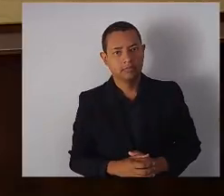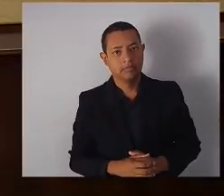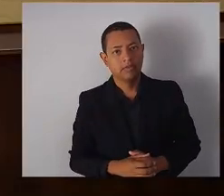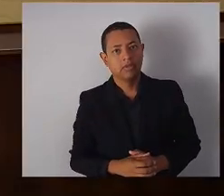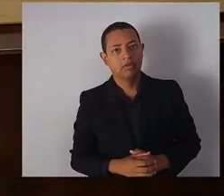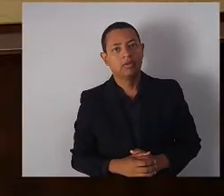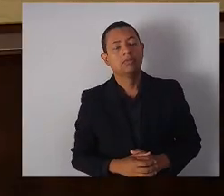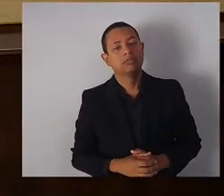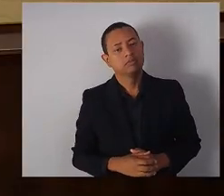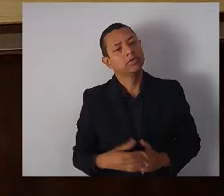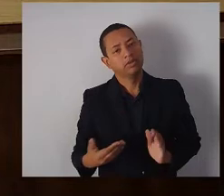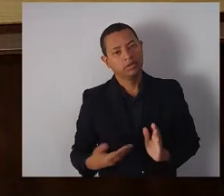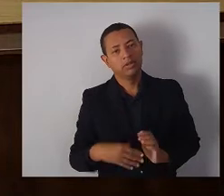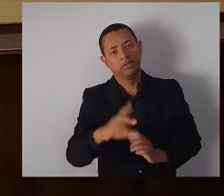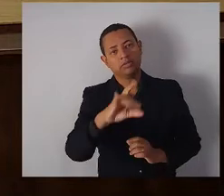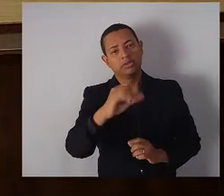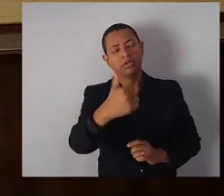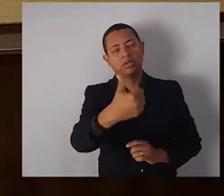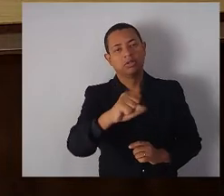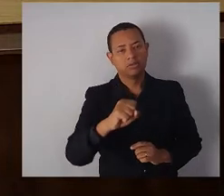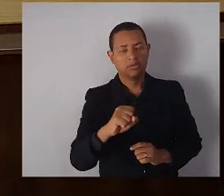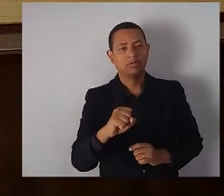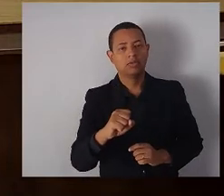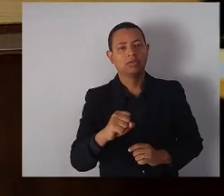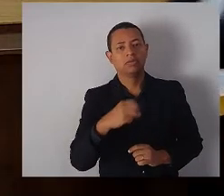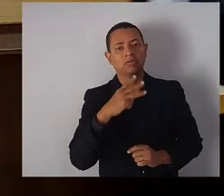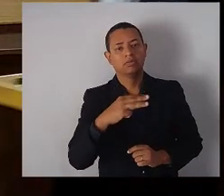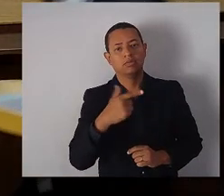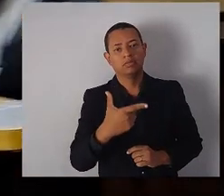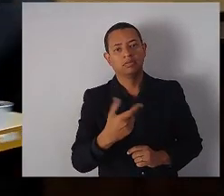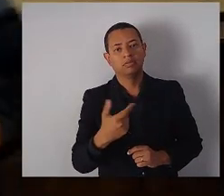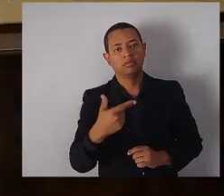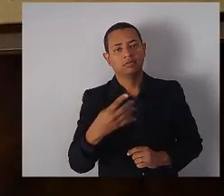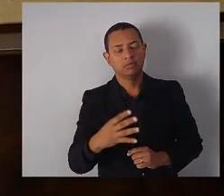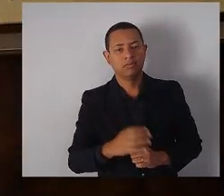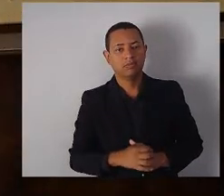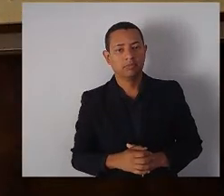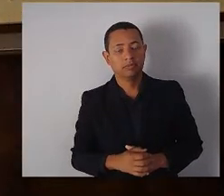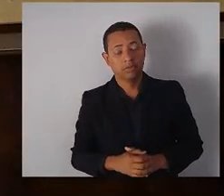de 3 de 2024. De acordo. Dando continuidade ao projeto TRE em